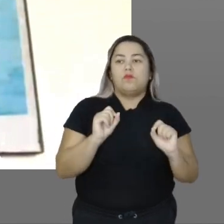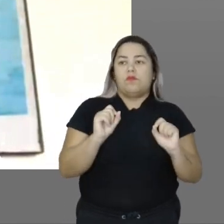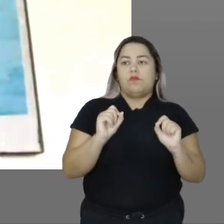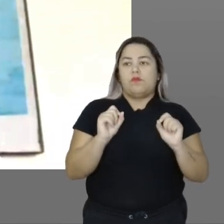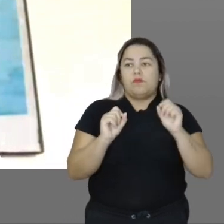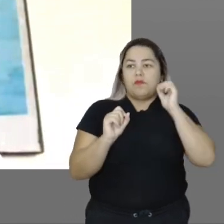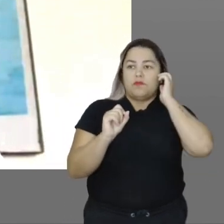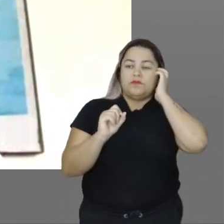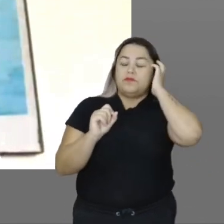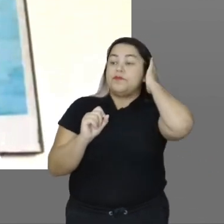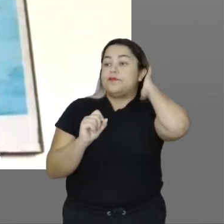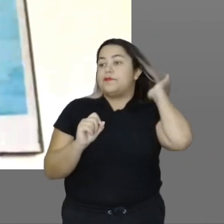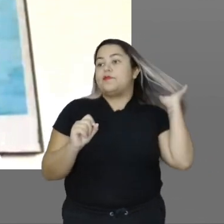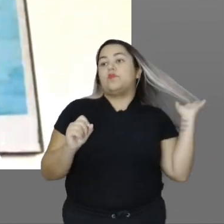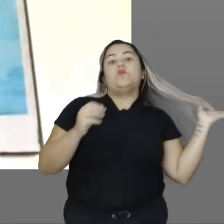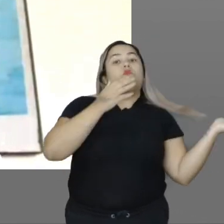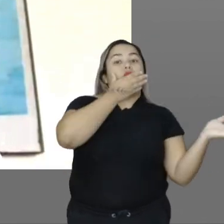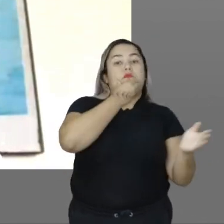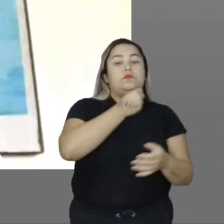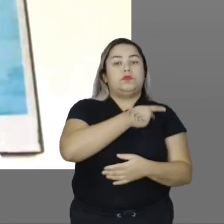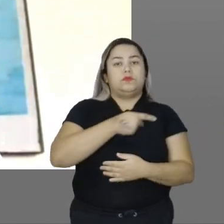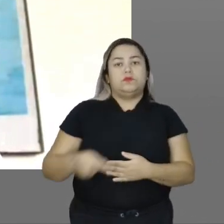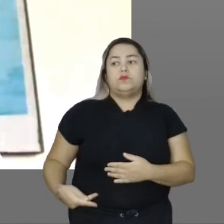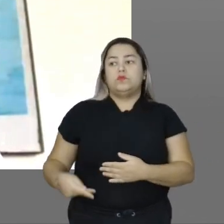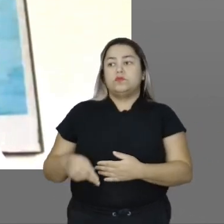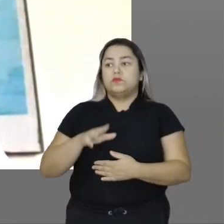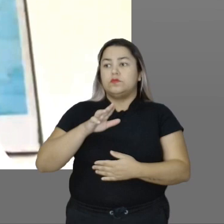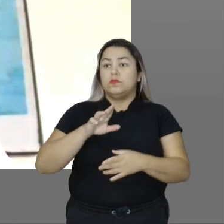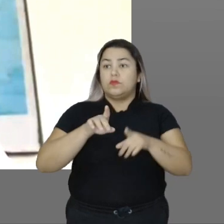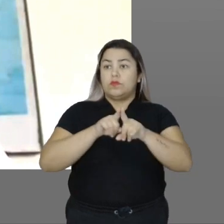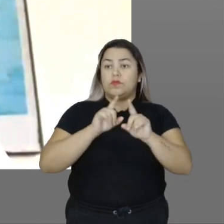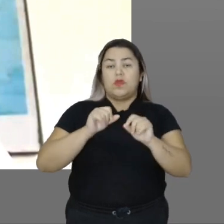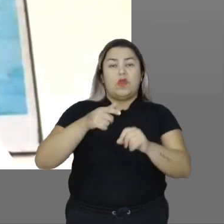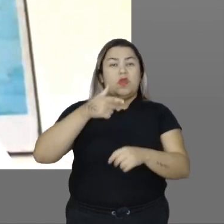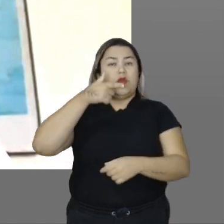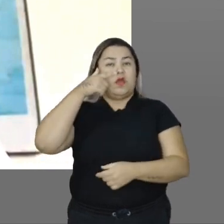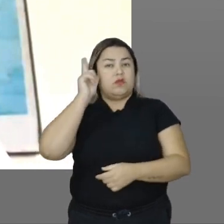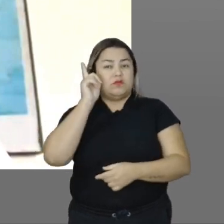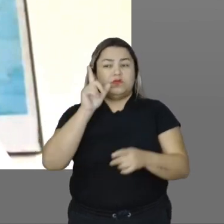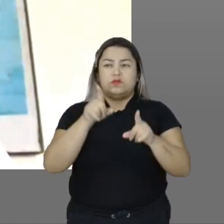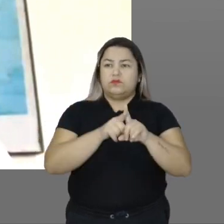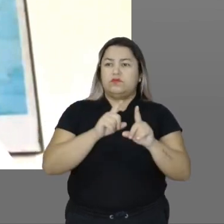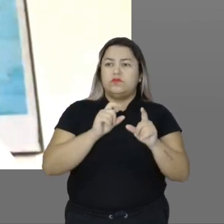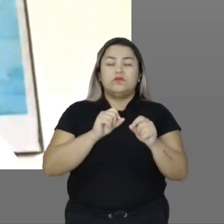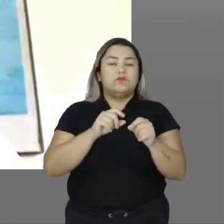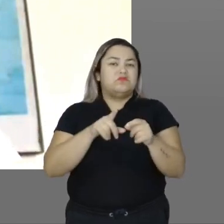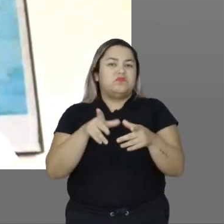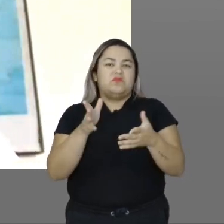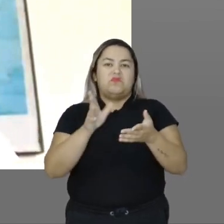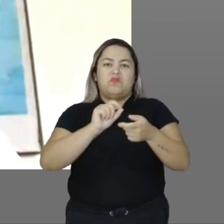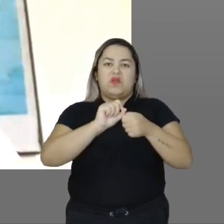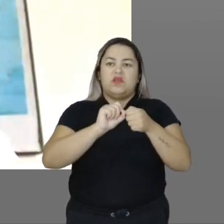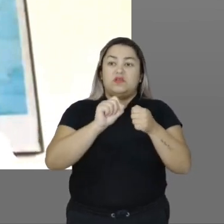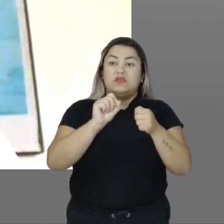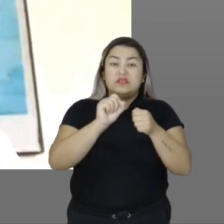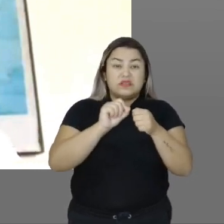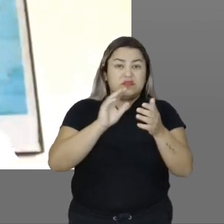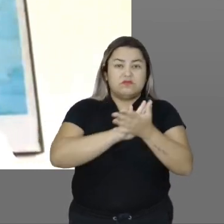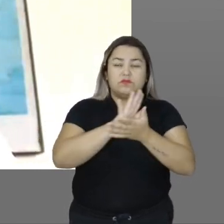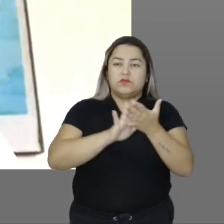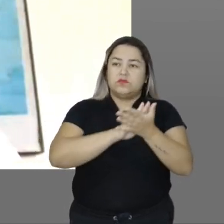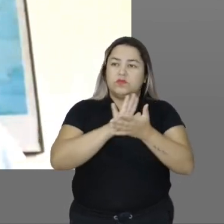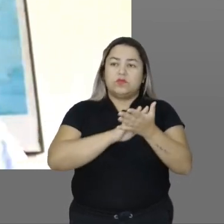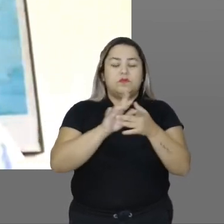que o presidente anterior mal dirigia os negócios externos do Brasil. E eu ainda ressalto